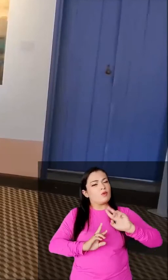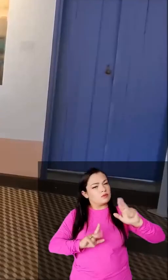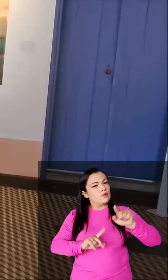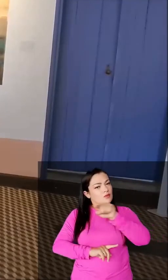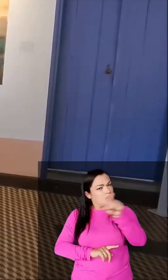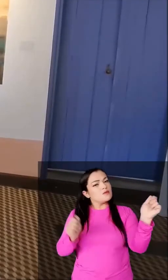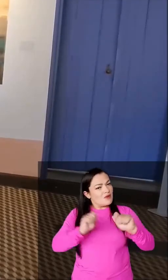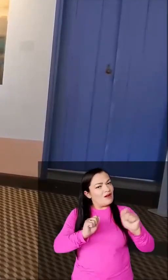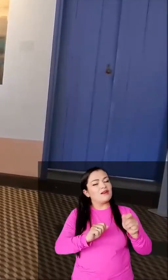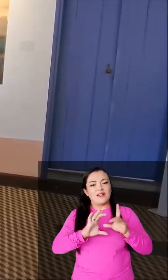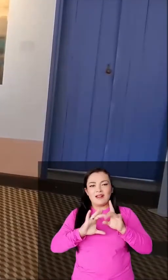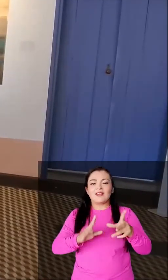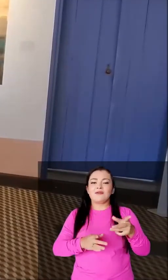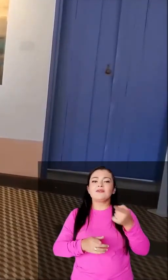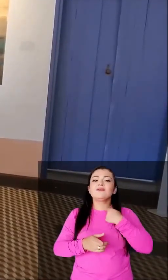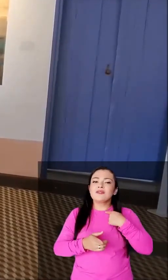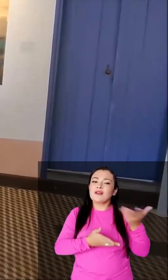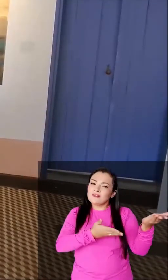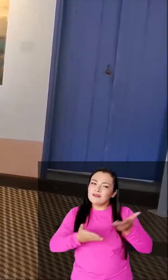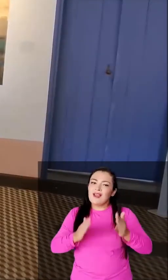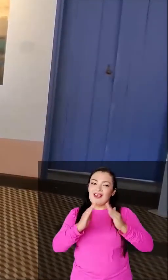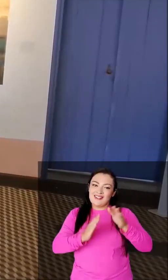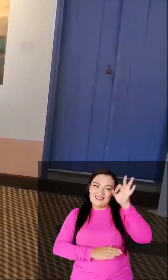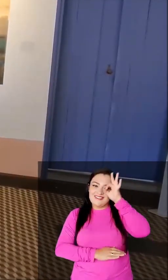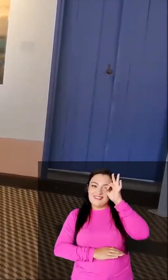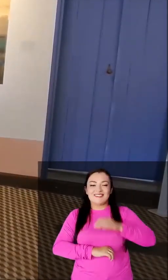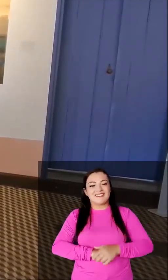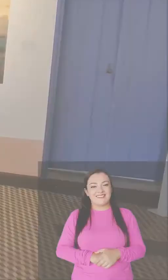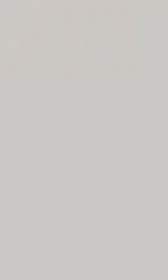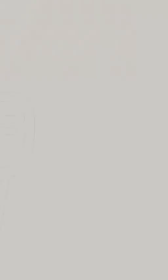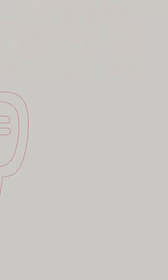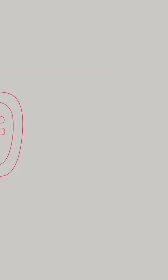Quando puderem, sejam muito bem-vindos à Casa de Portinari.